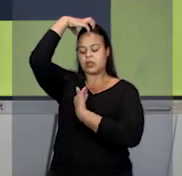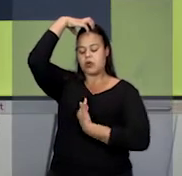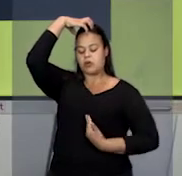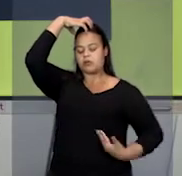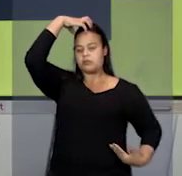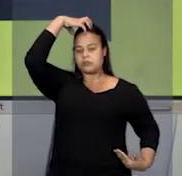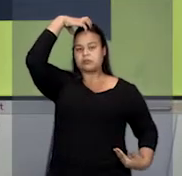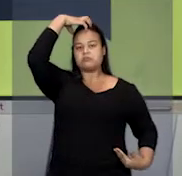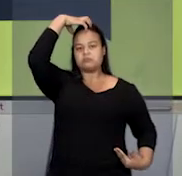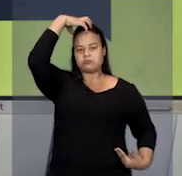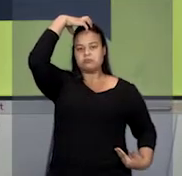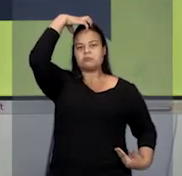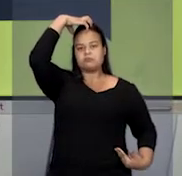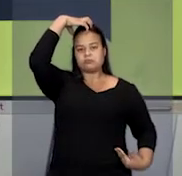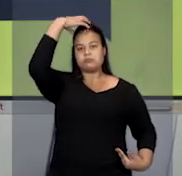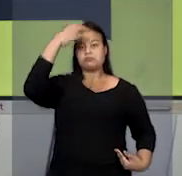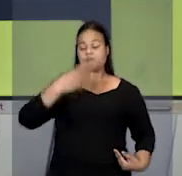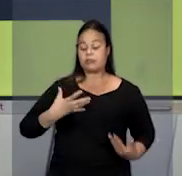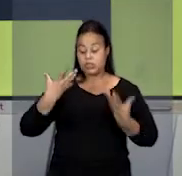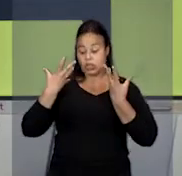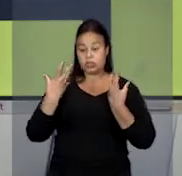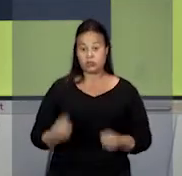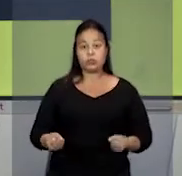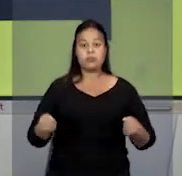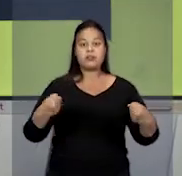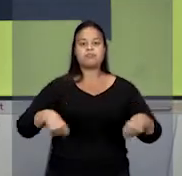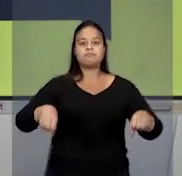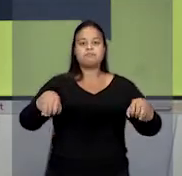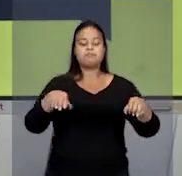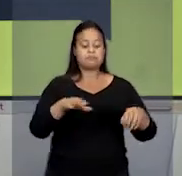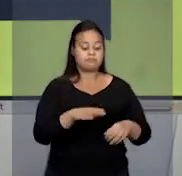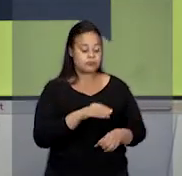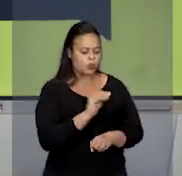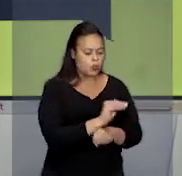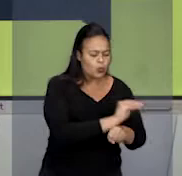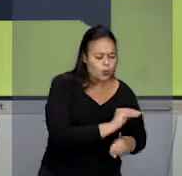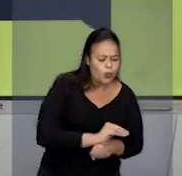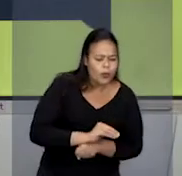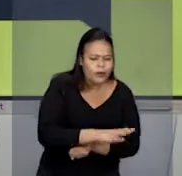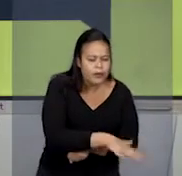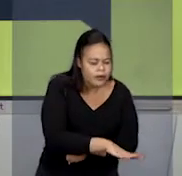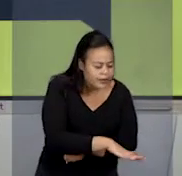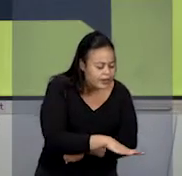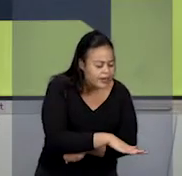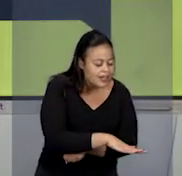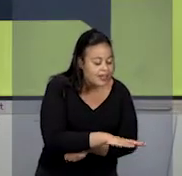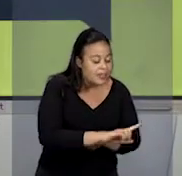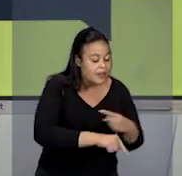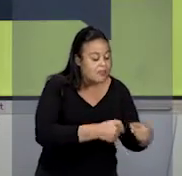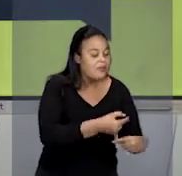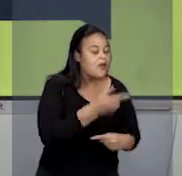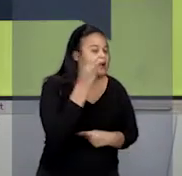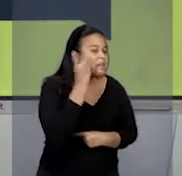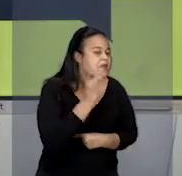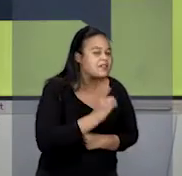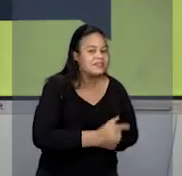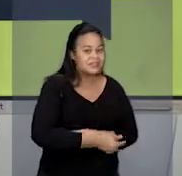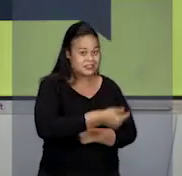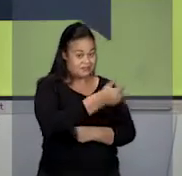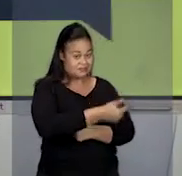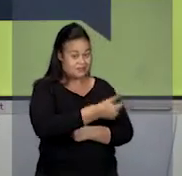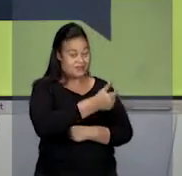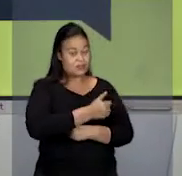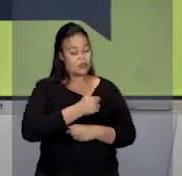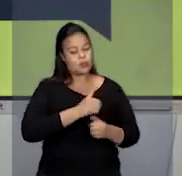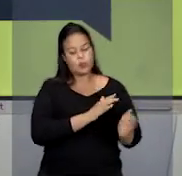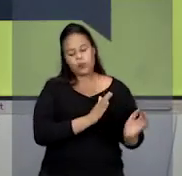imperial. Então ele toma conta do Pedro, tá, que mais tarde seria Dom Pedro II, enquanto o